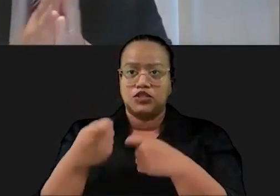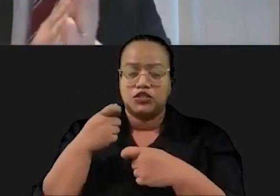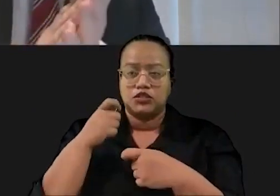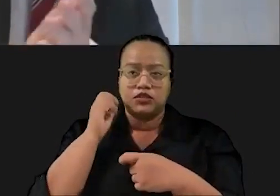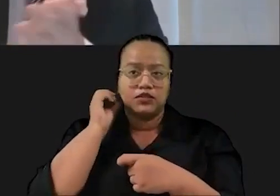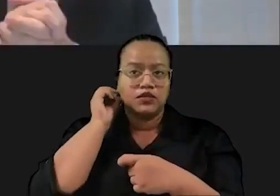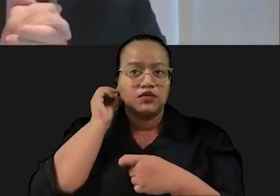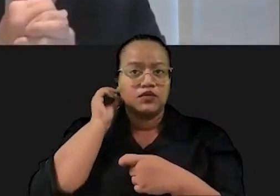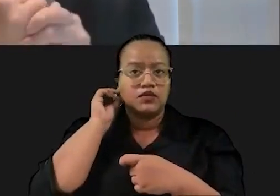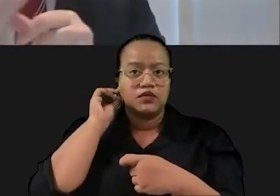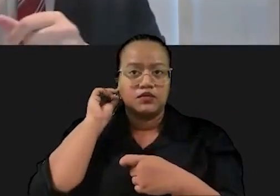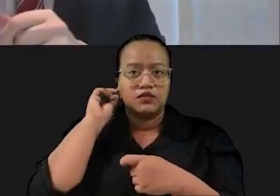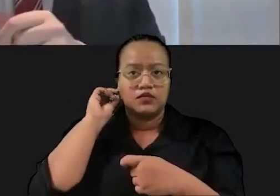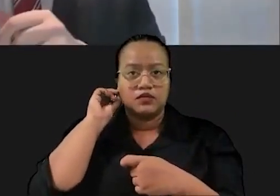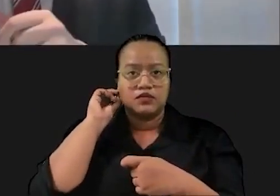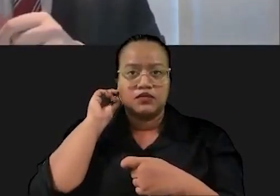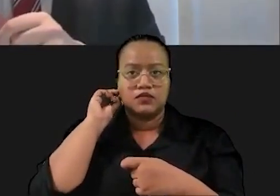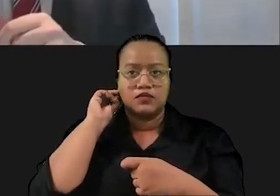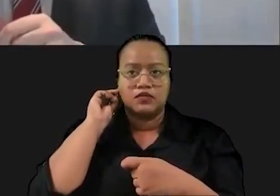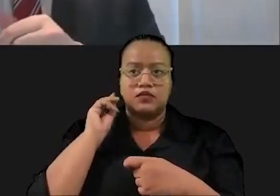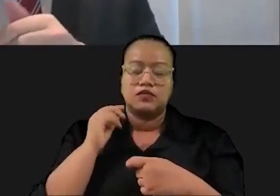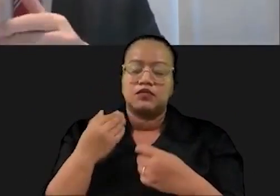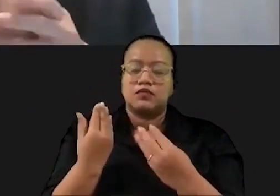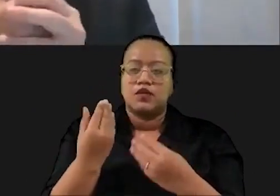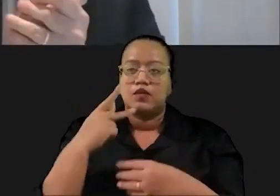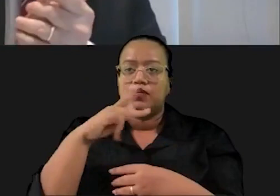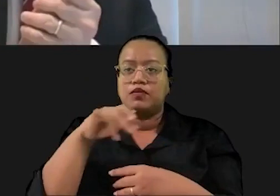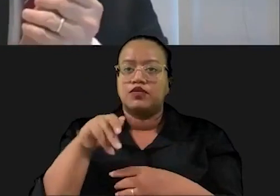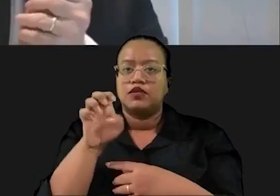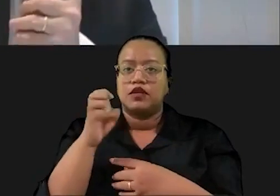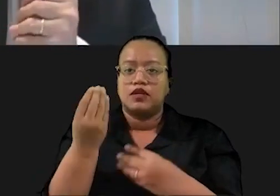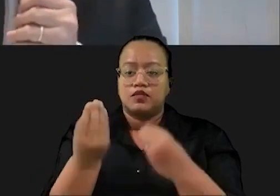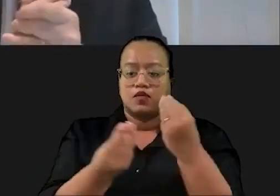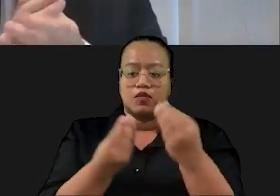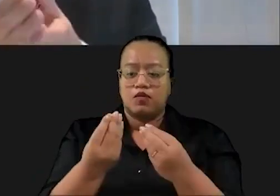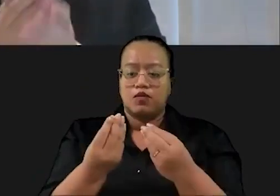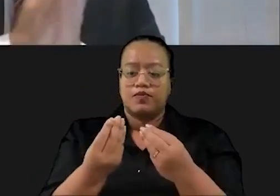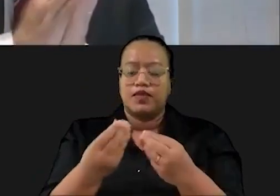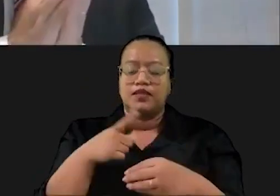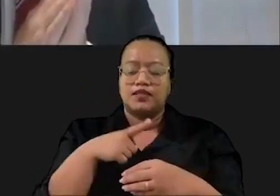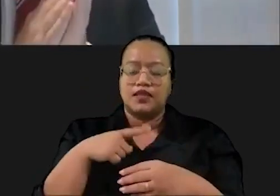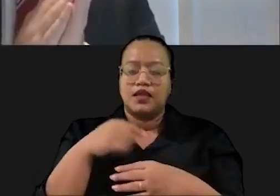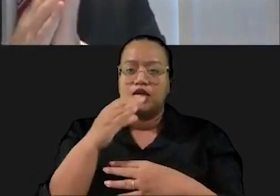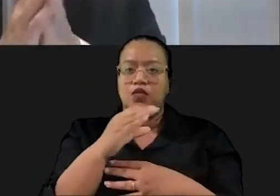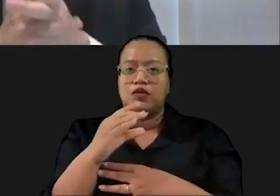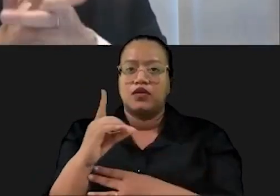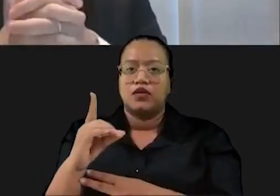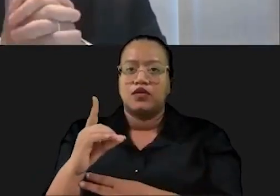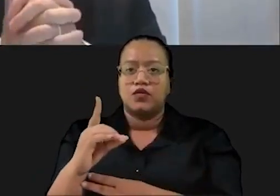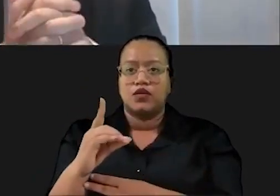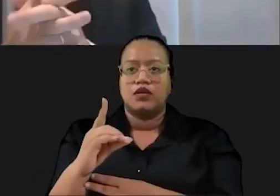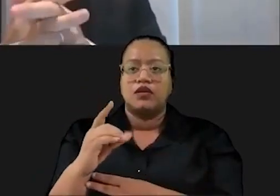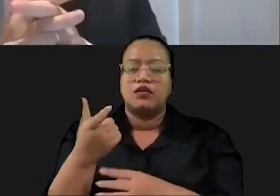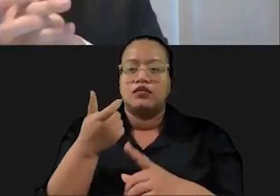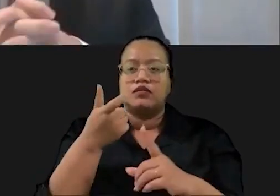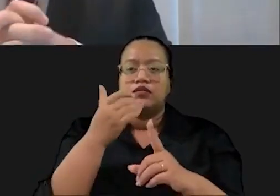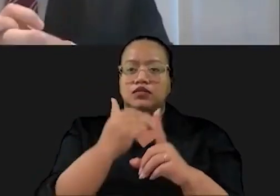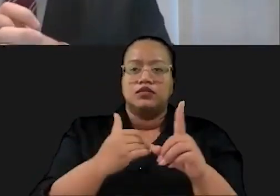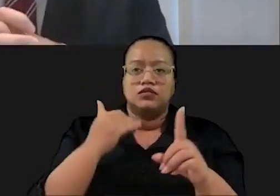a Coordenadoria de Juizados, na gestão da doutora Daldice, doutora Inês Virgínia, montou logo no início da gestão os